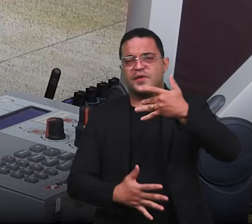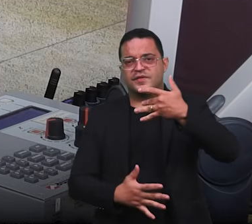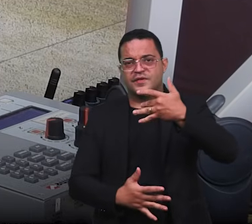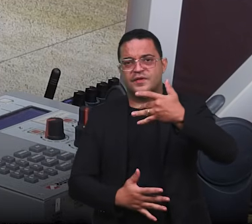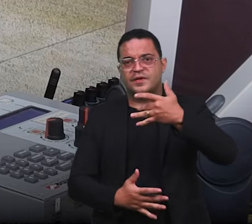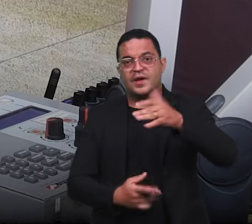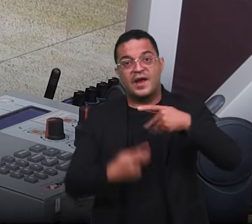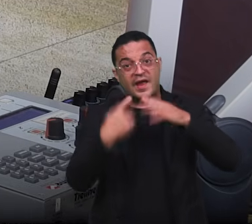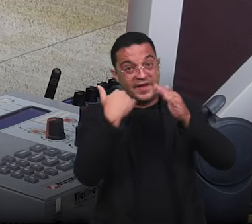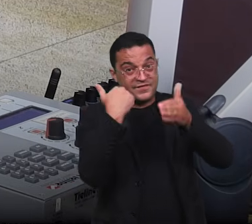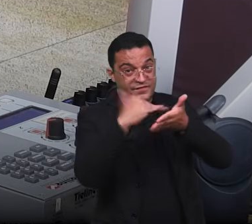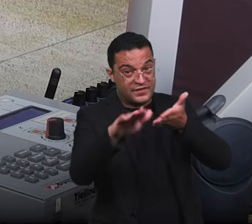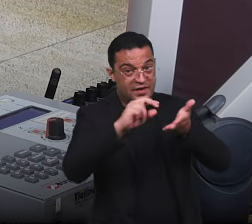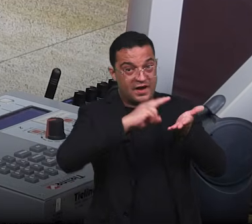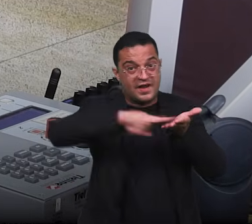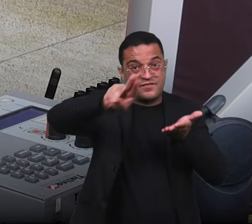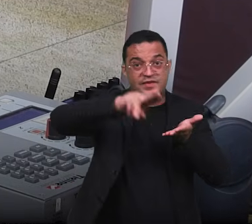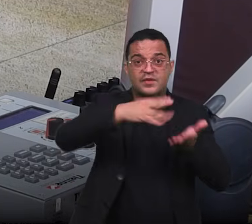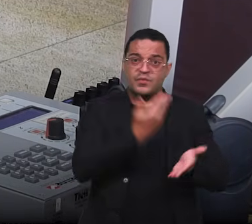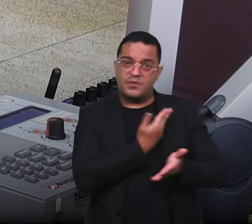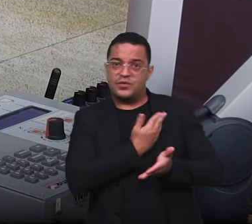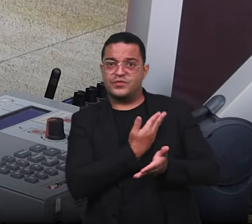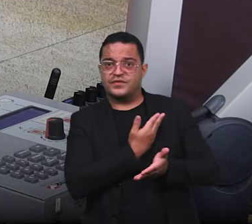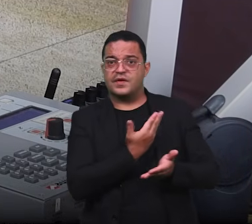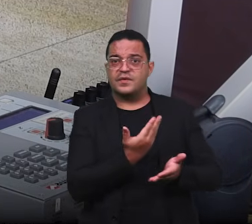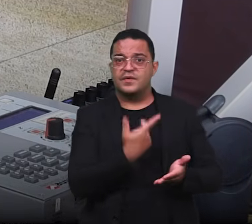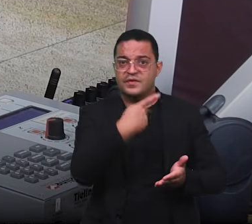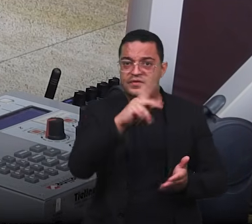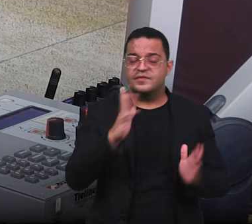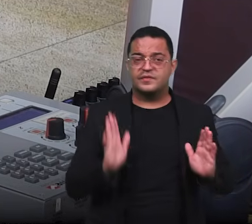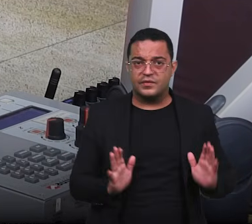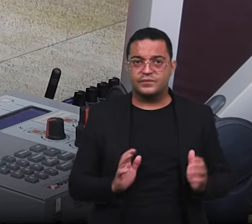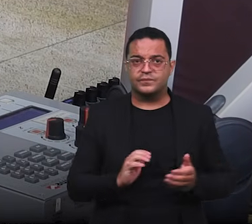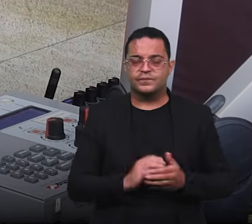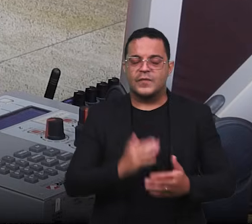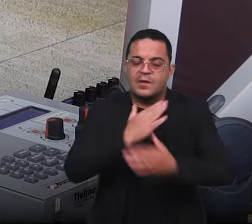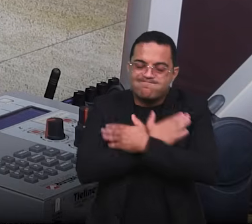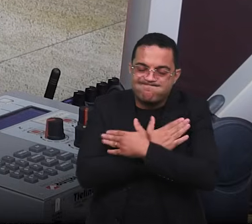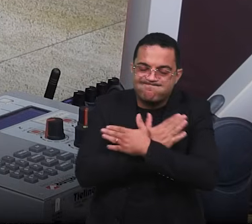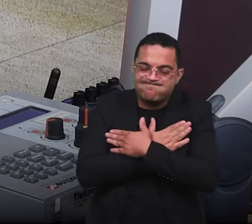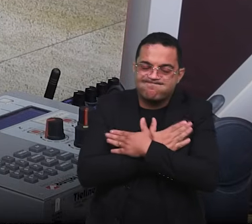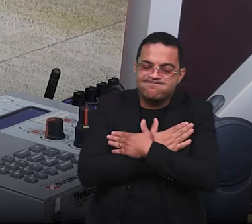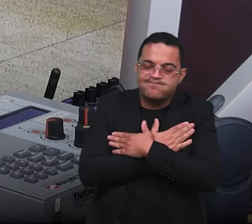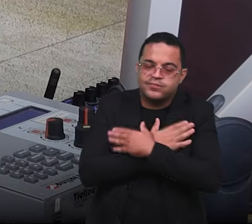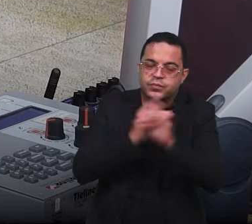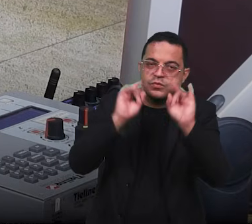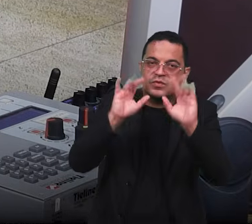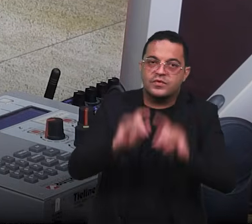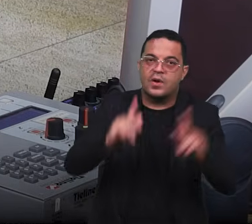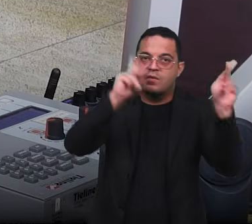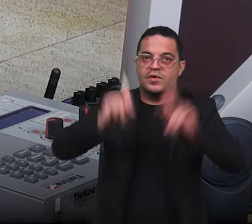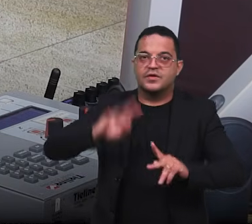que está fazendo as malas para subir para os nossos seminários, o Manaim, e deixamos